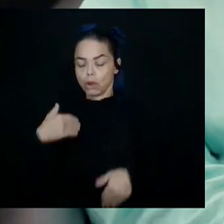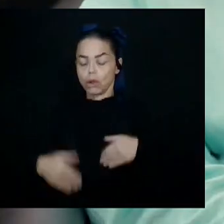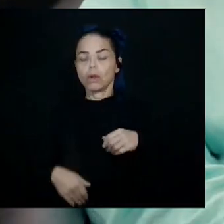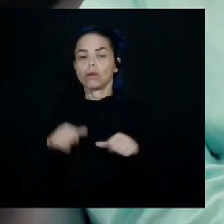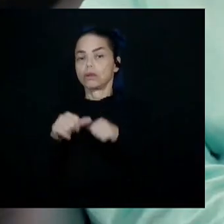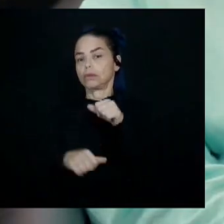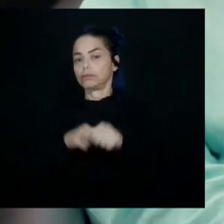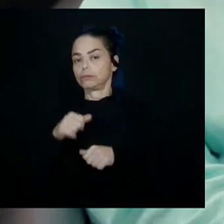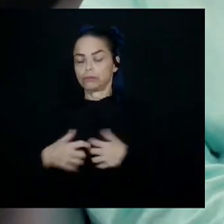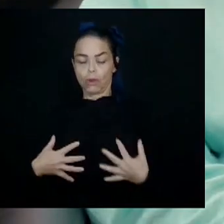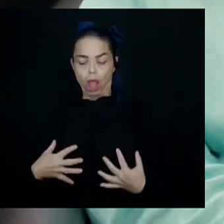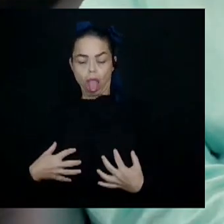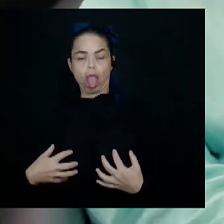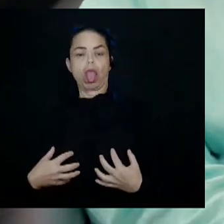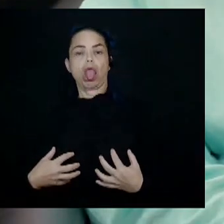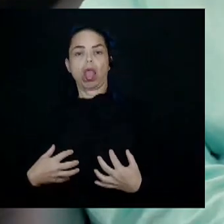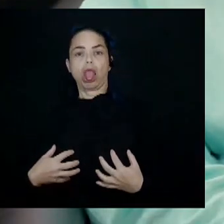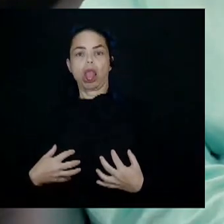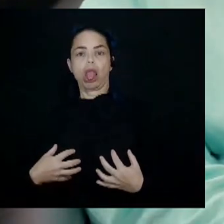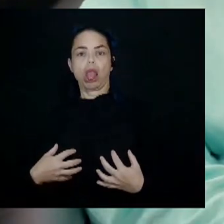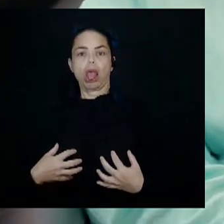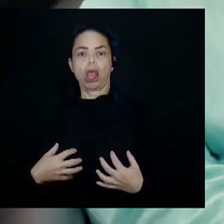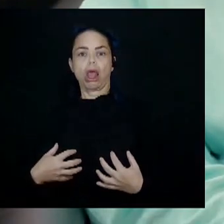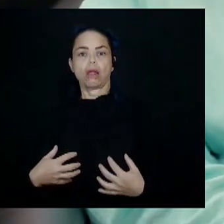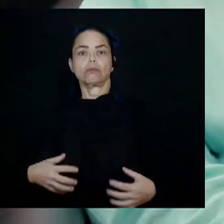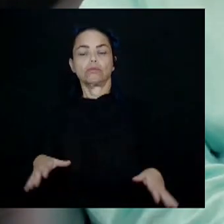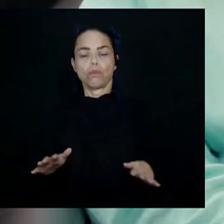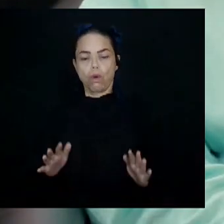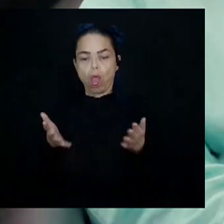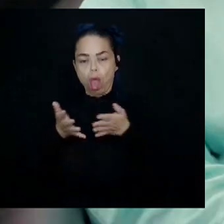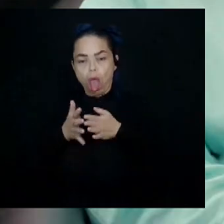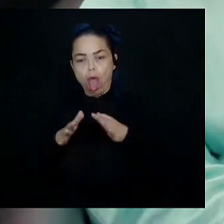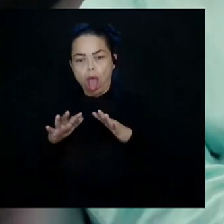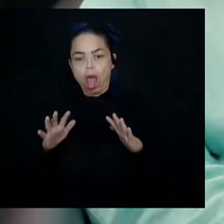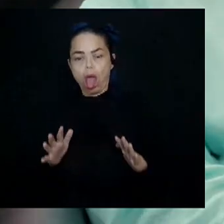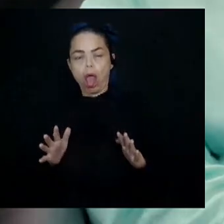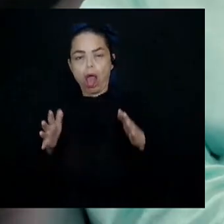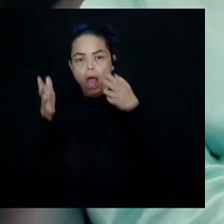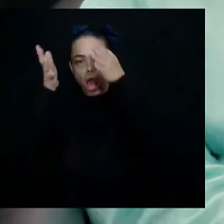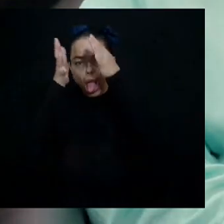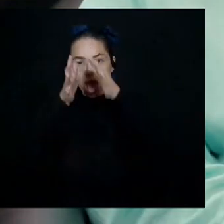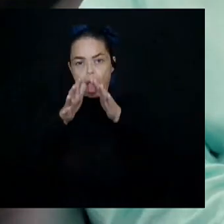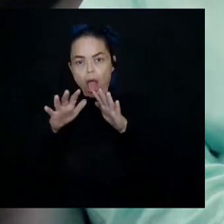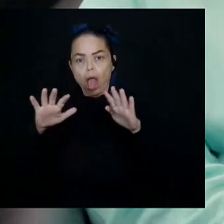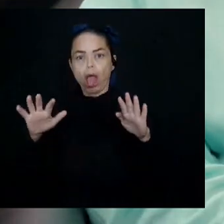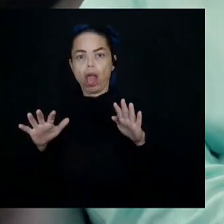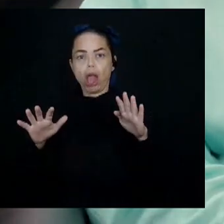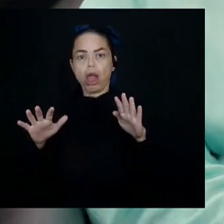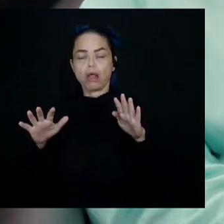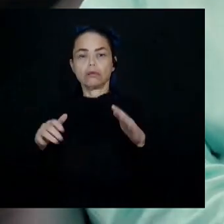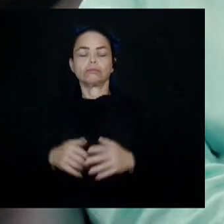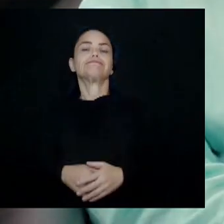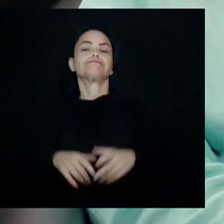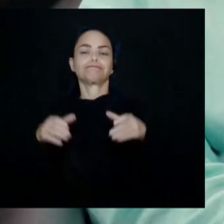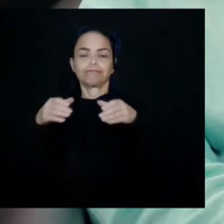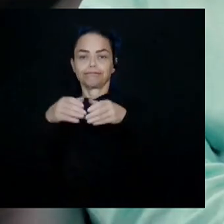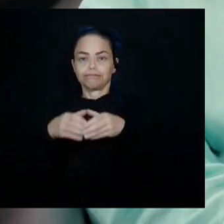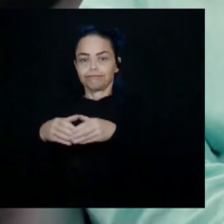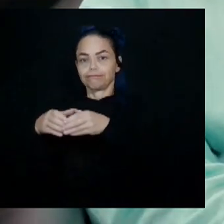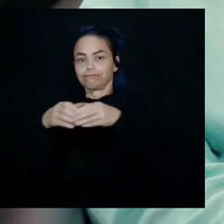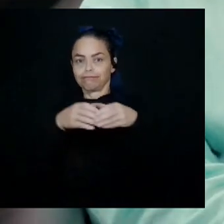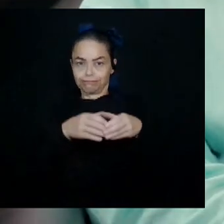começa um acúmulo de gordura, o quadril começa a ficar mais largo, a cintura